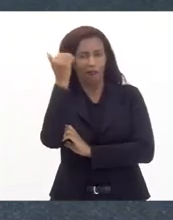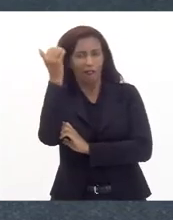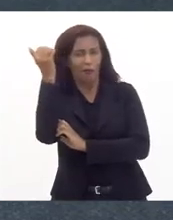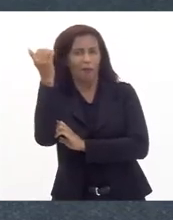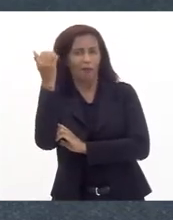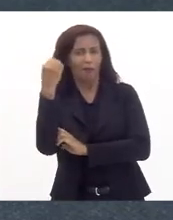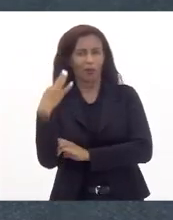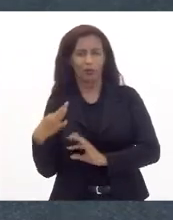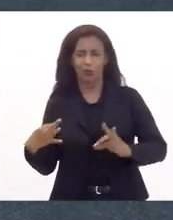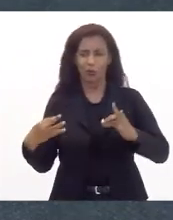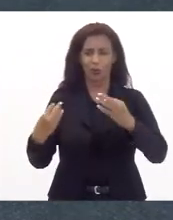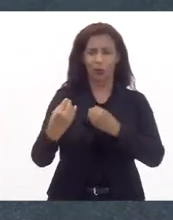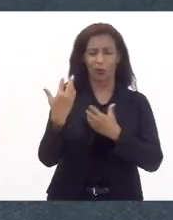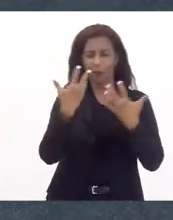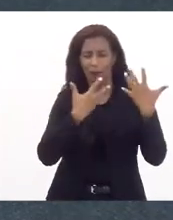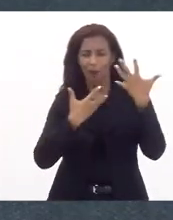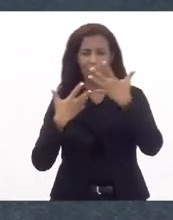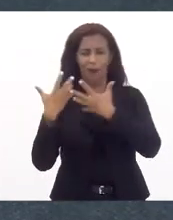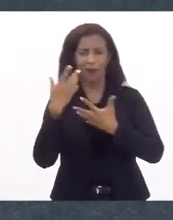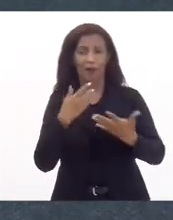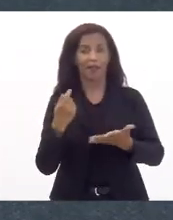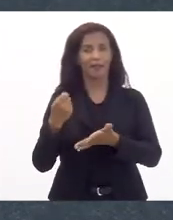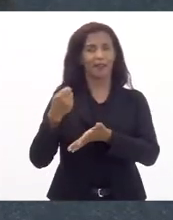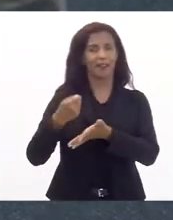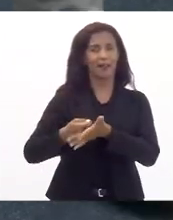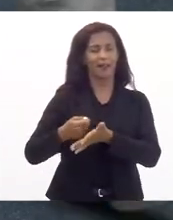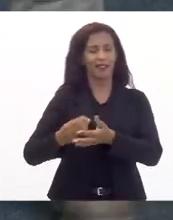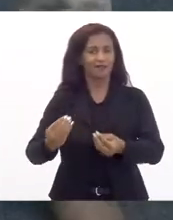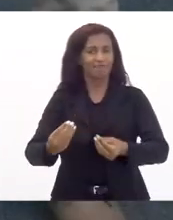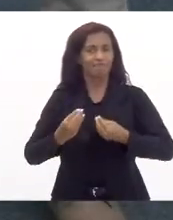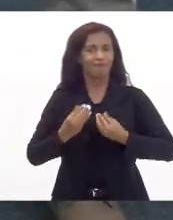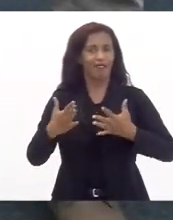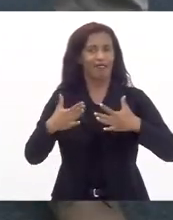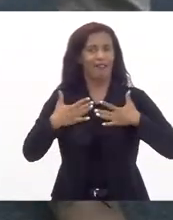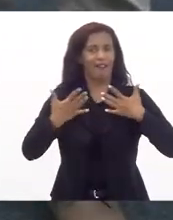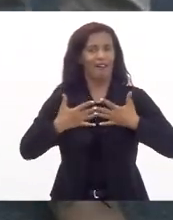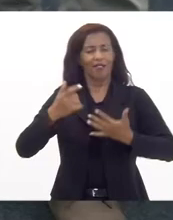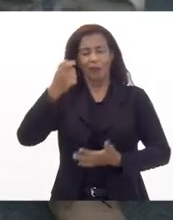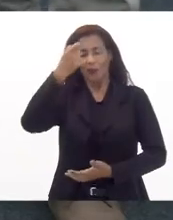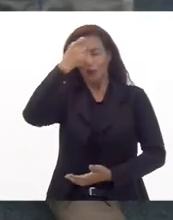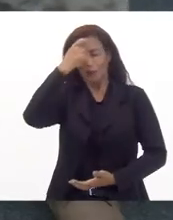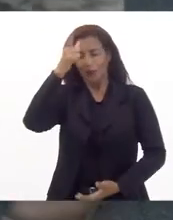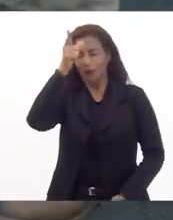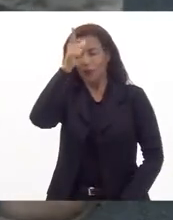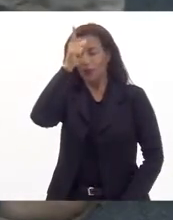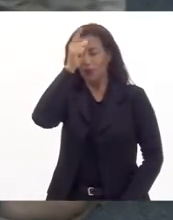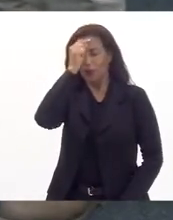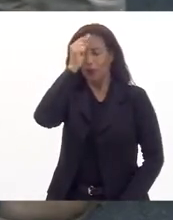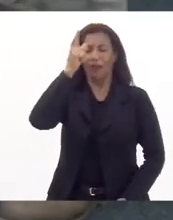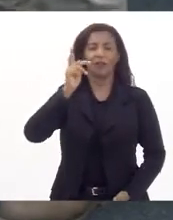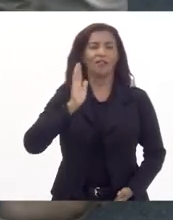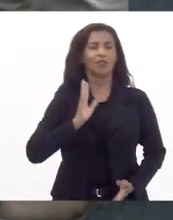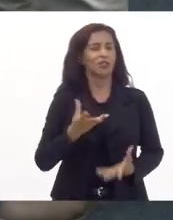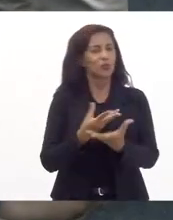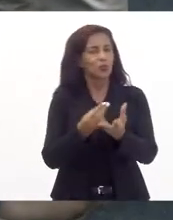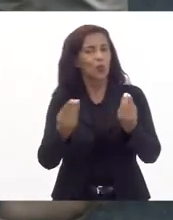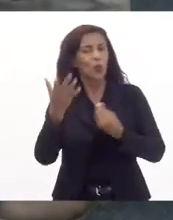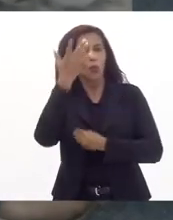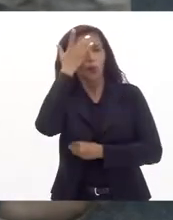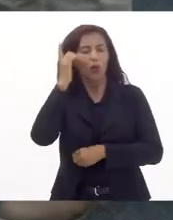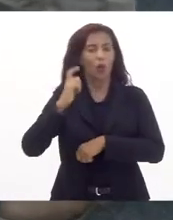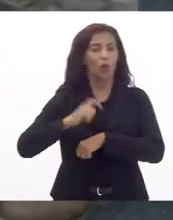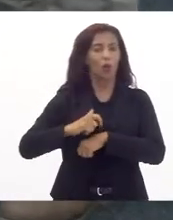caíram na boca do povo e que garantiram a alegria EA sanidade mental de tanta gente nesse